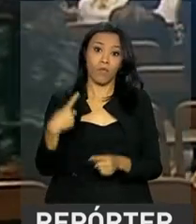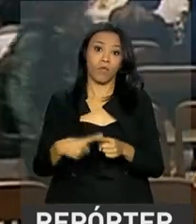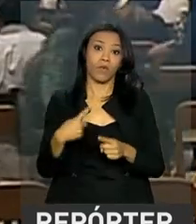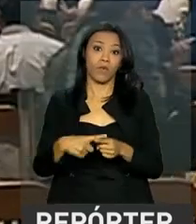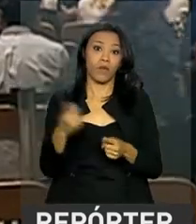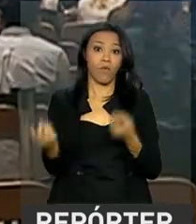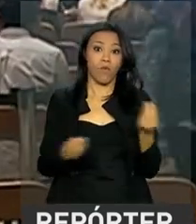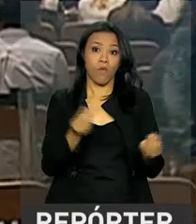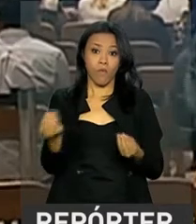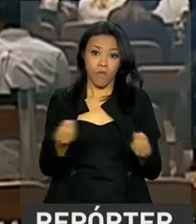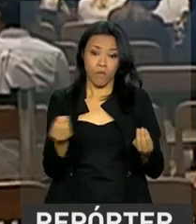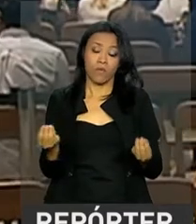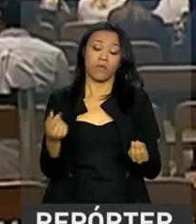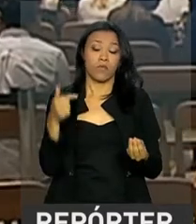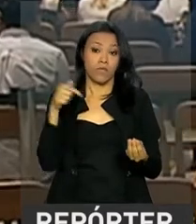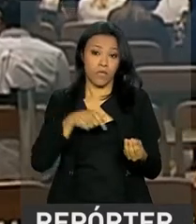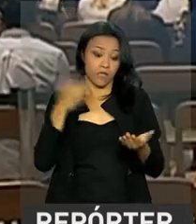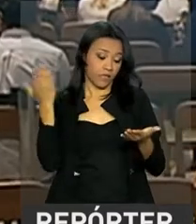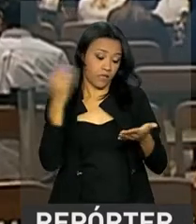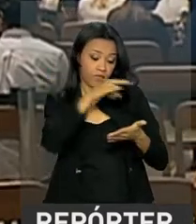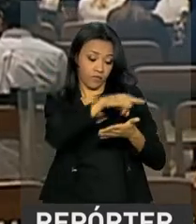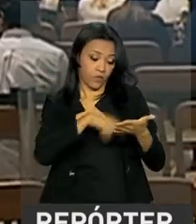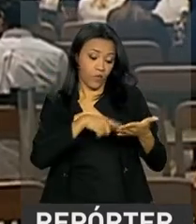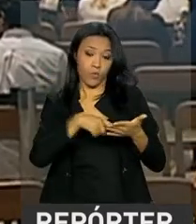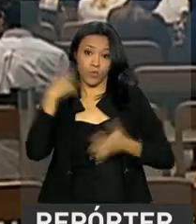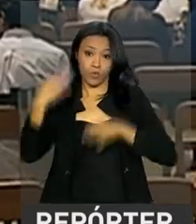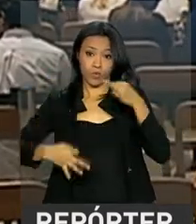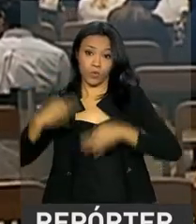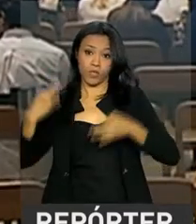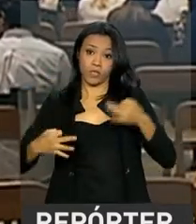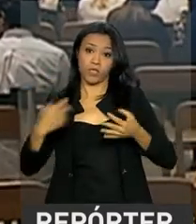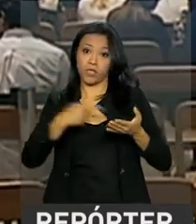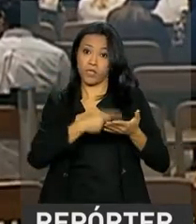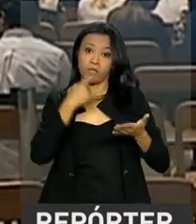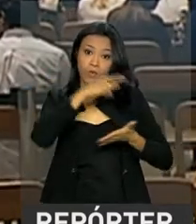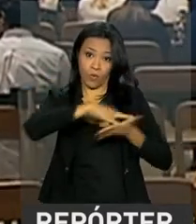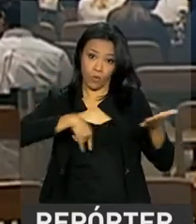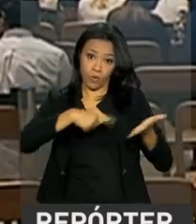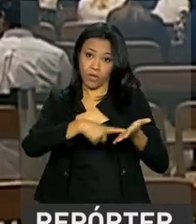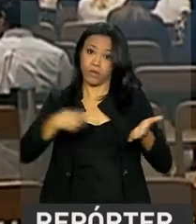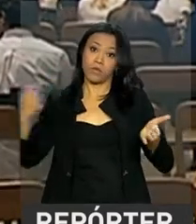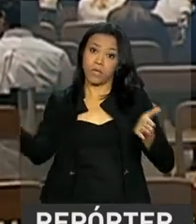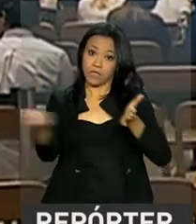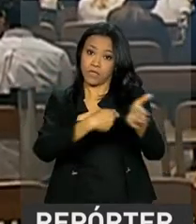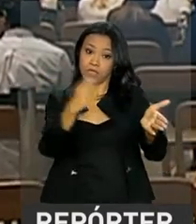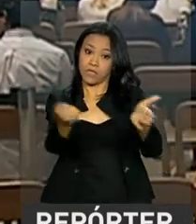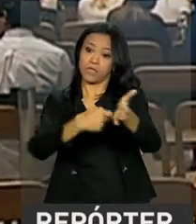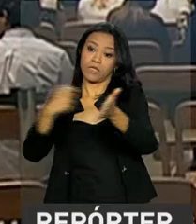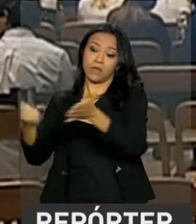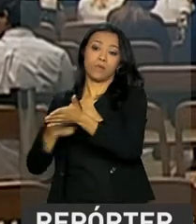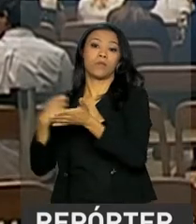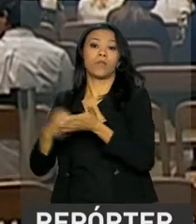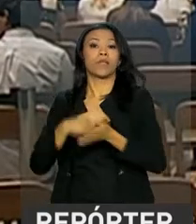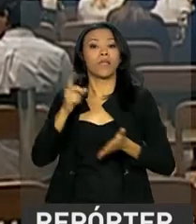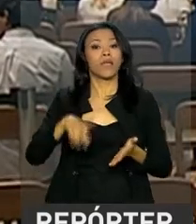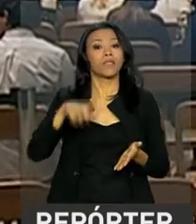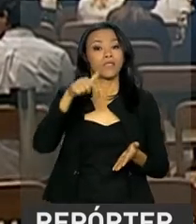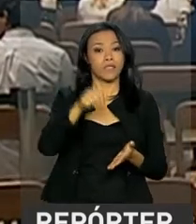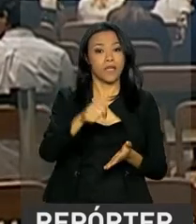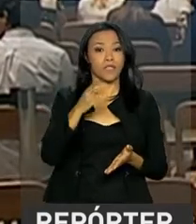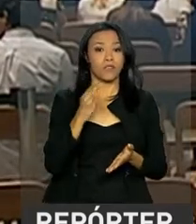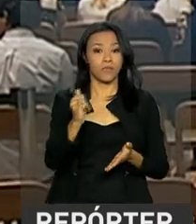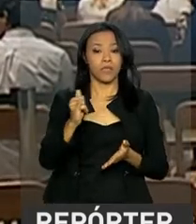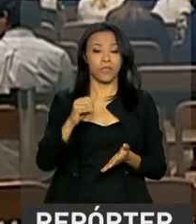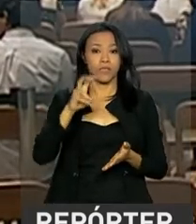público, já que nesta liminar o juiz considera que estes bônus de assinatura, referentes a 7